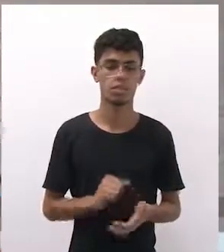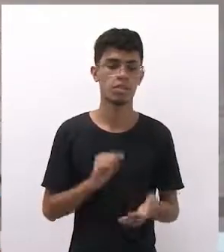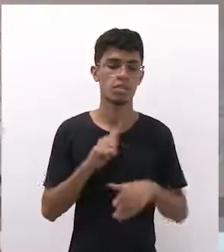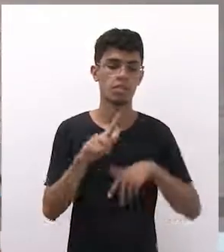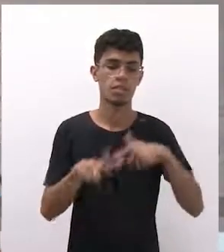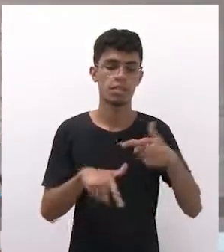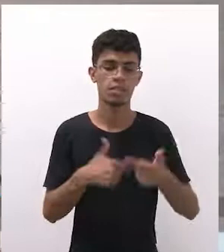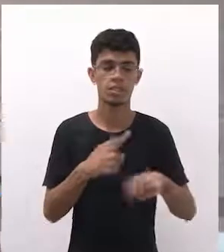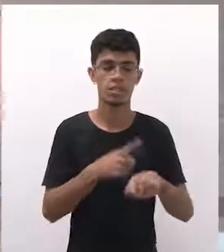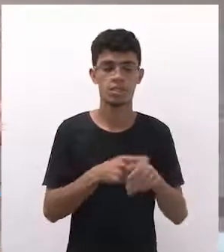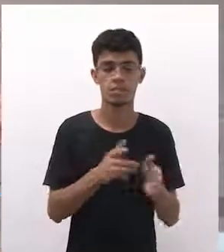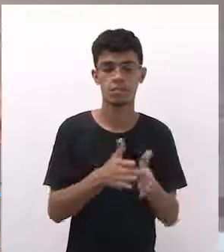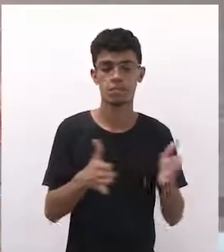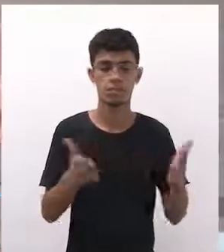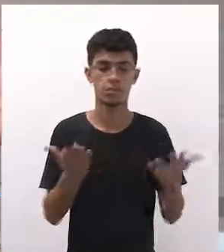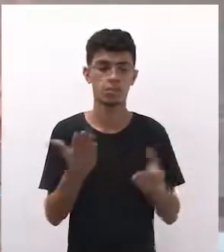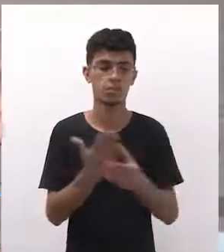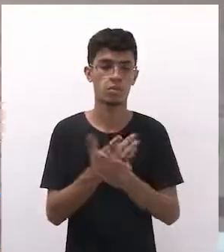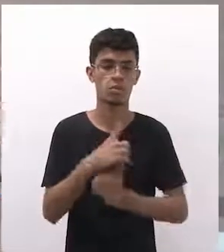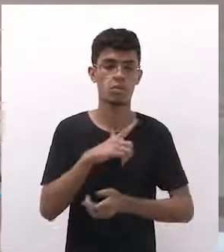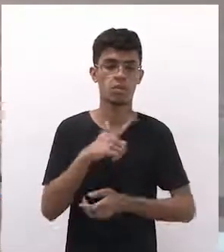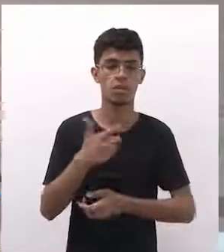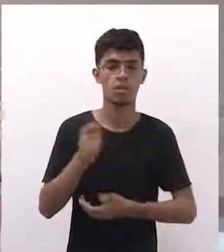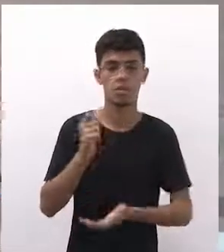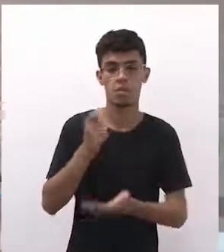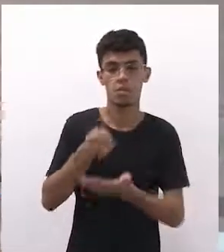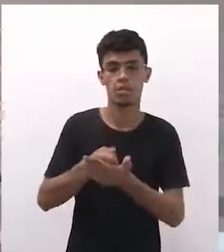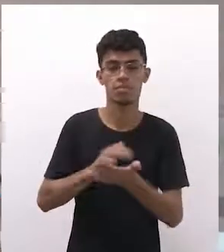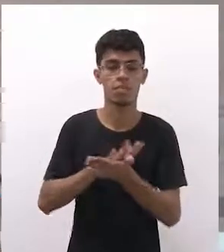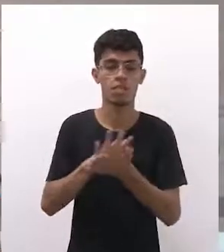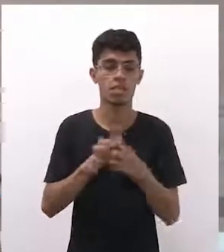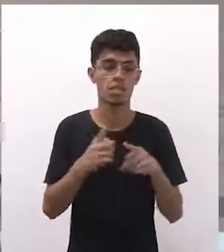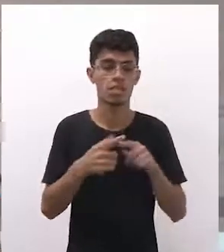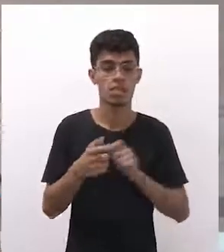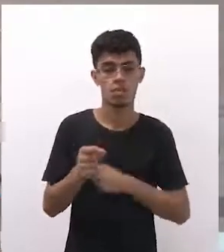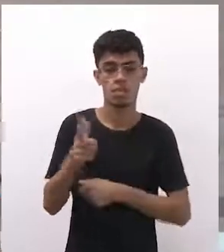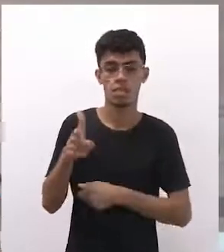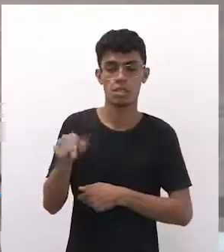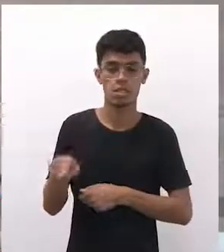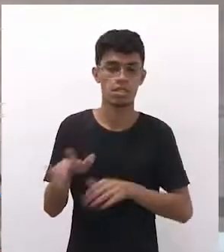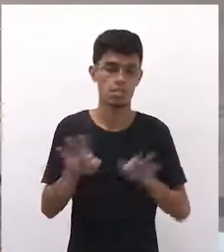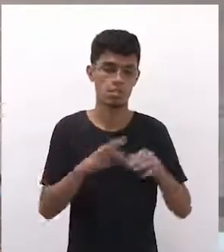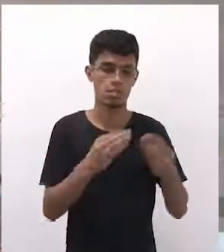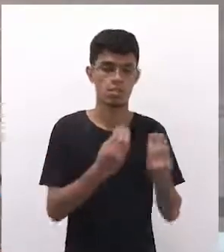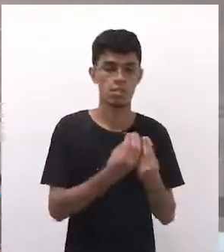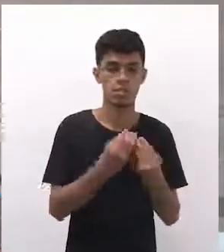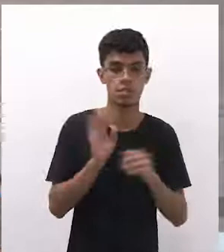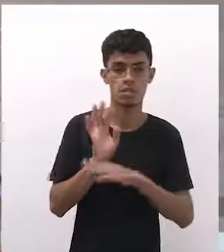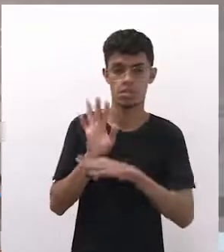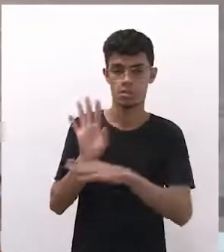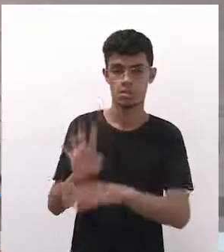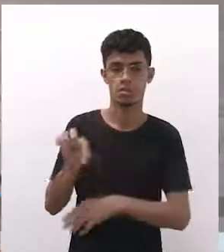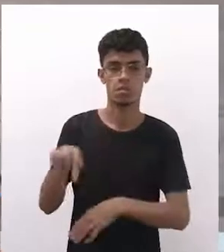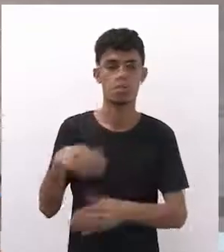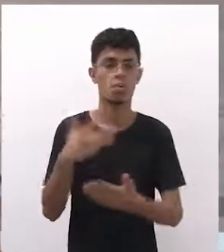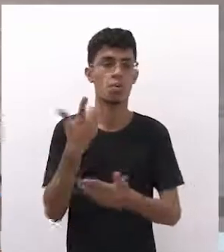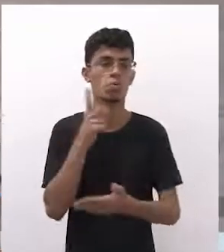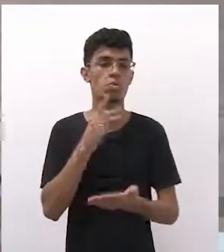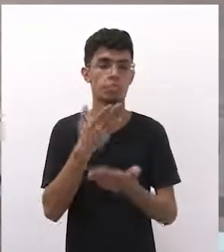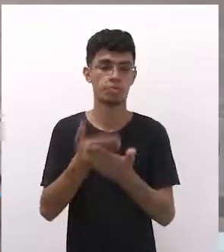sem jornada, porque afinal ela é quase da família, né? A família está ajudando a que ela possa